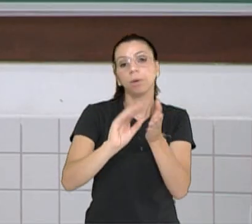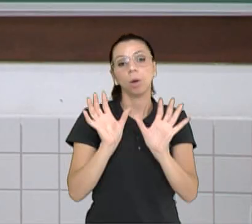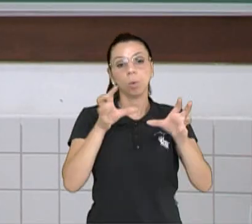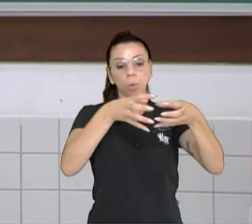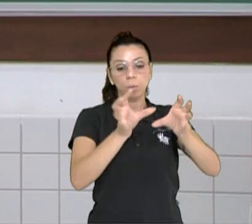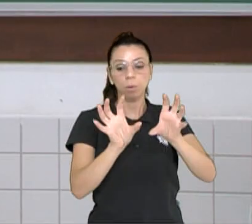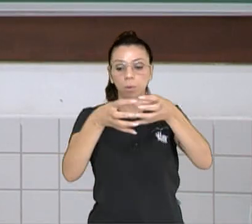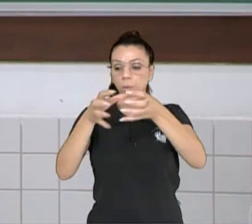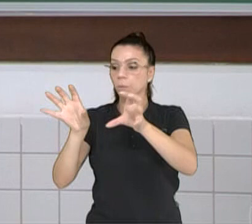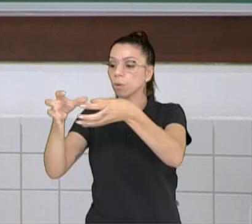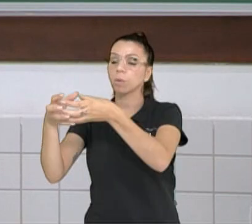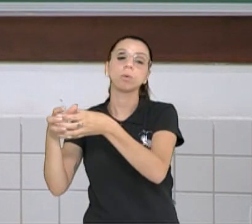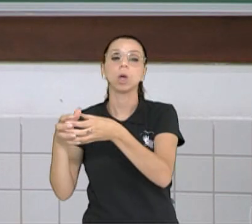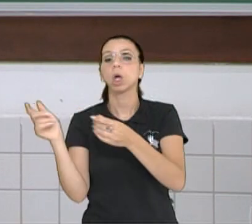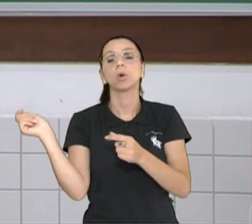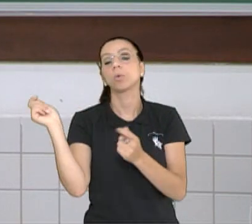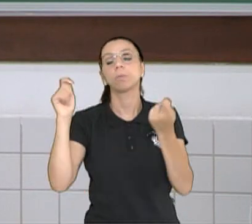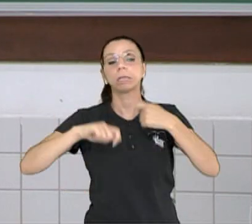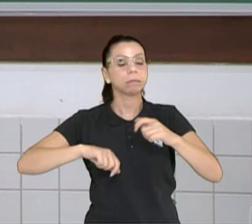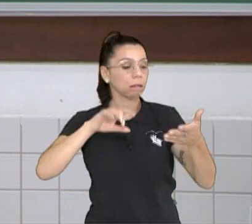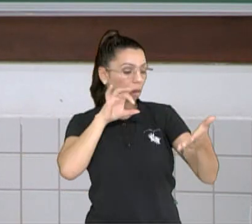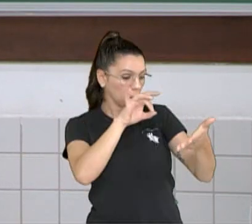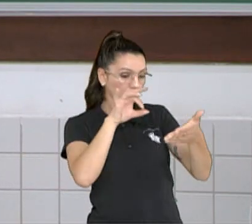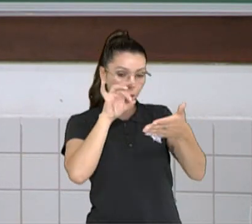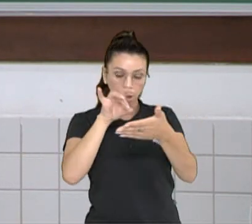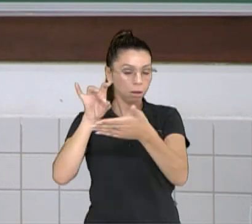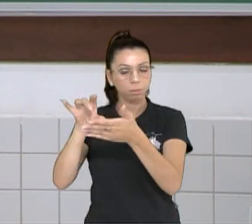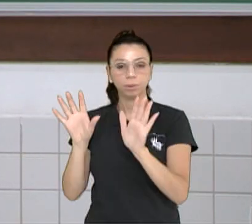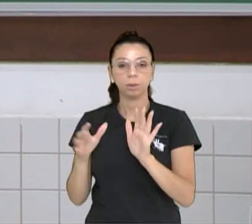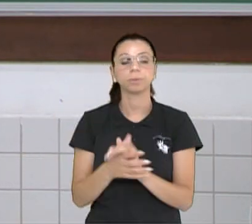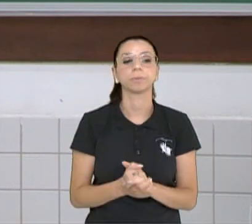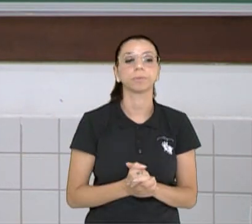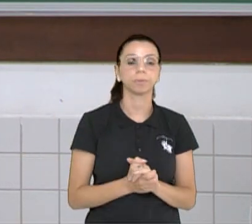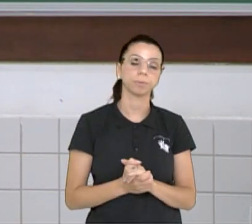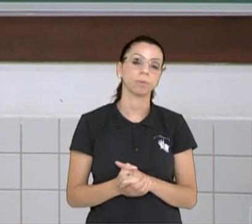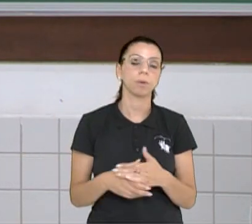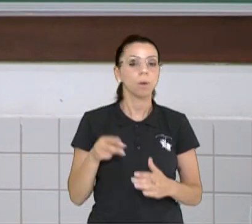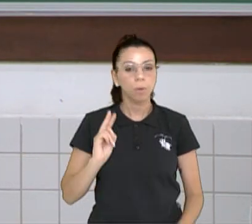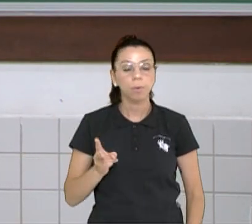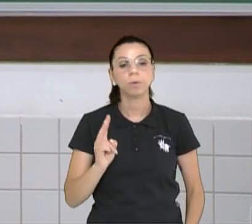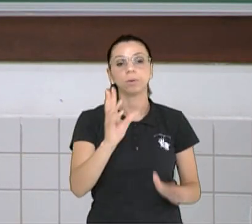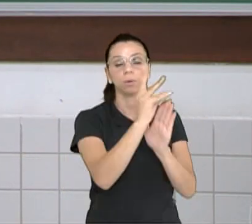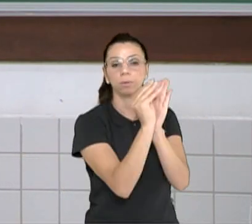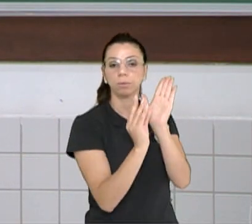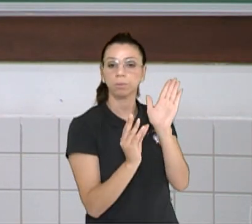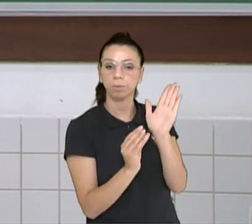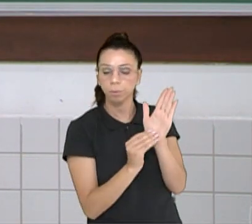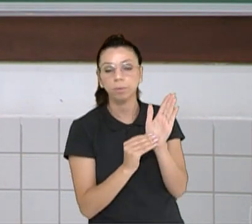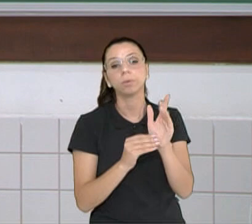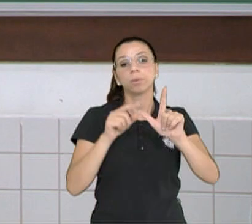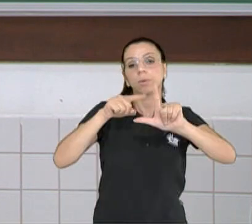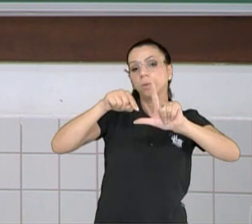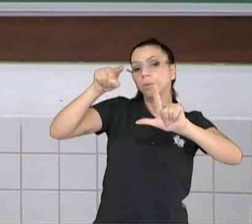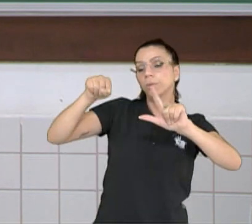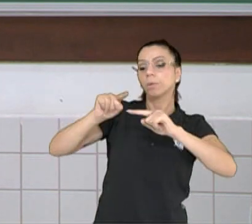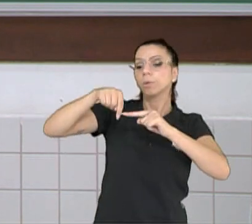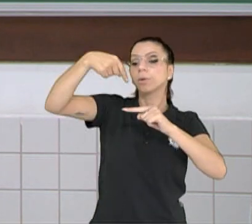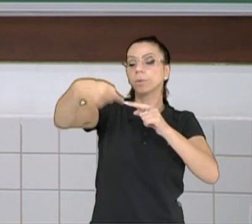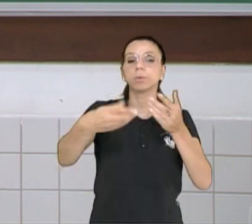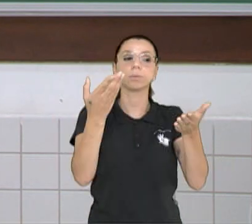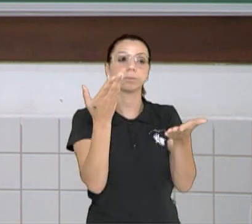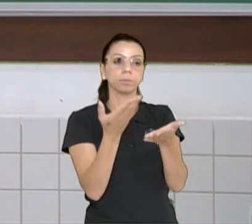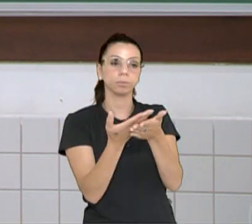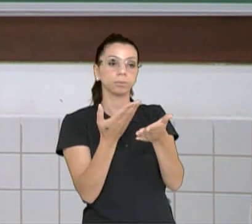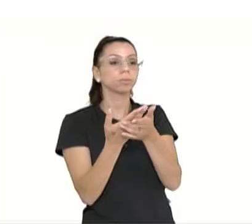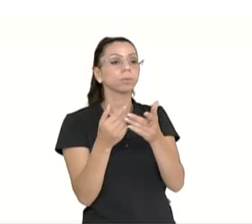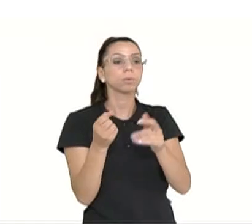agrupados. Você não precisa olhar um por um. E continuamos ainda trabalhando com os dados estatísticos. Na próxima aula, nós vamos trabalhar